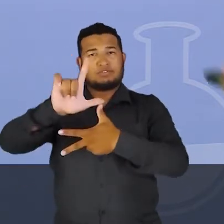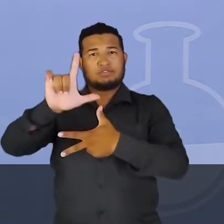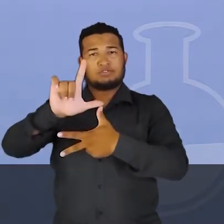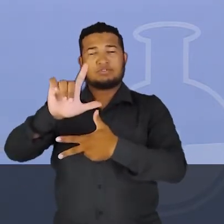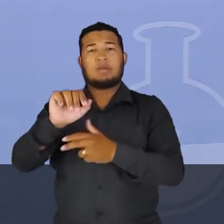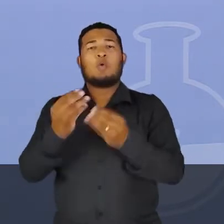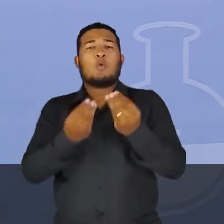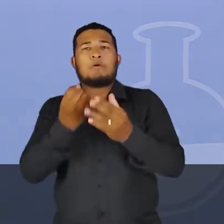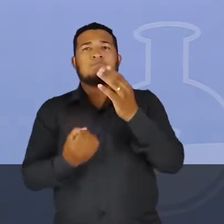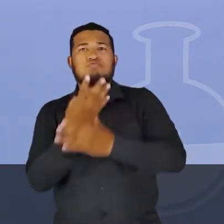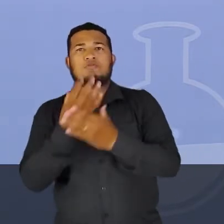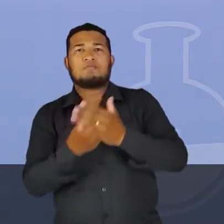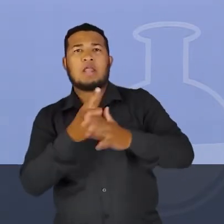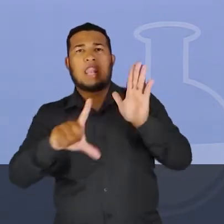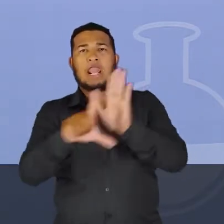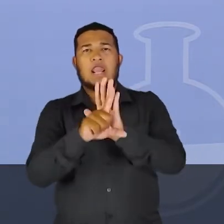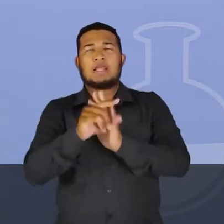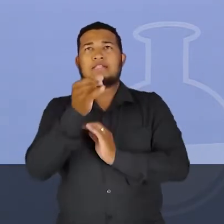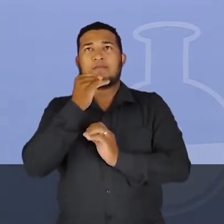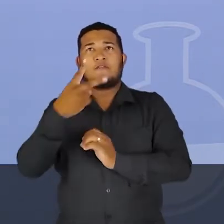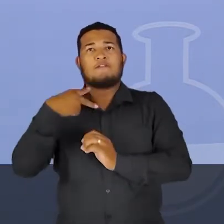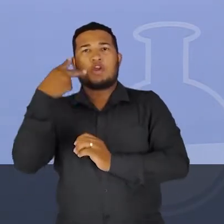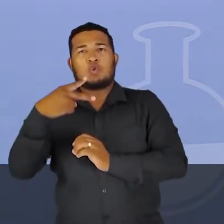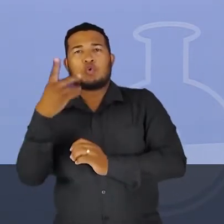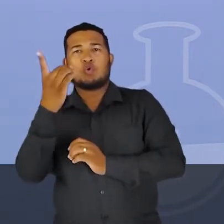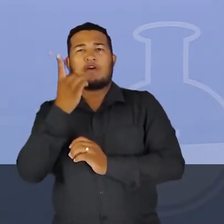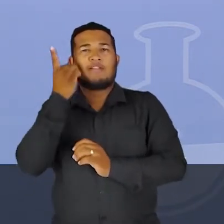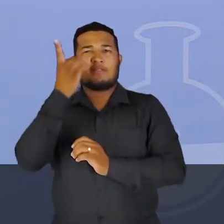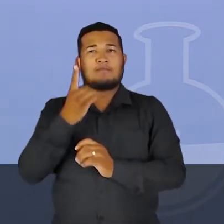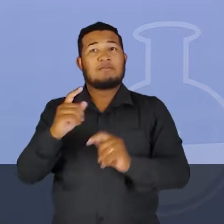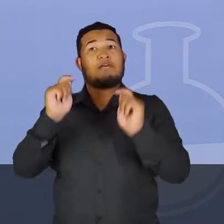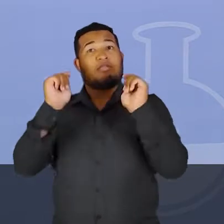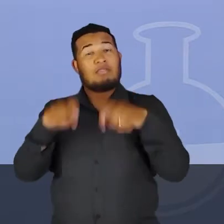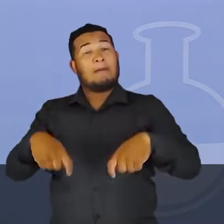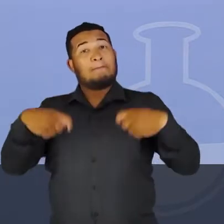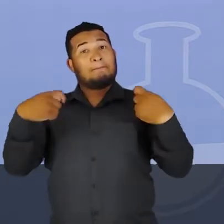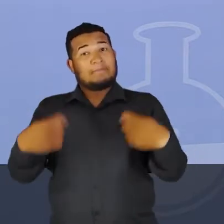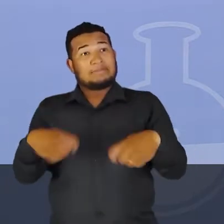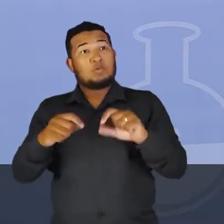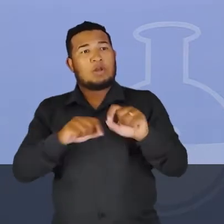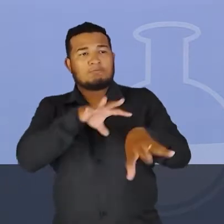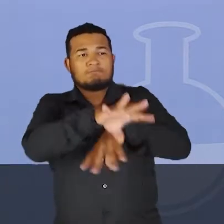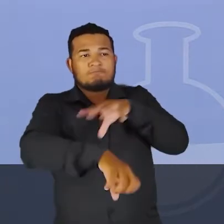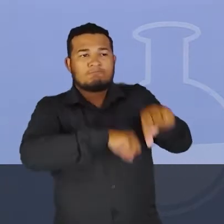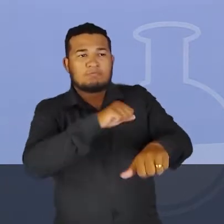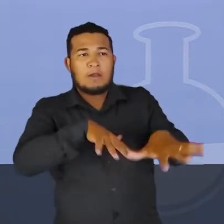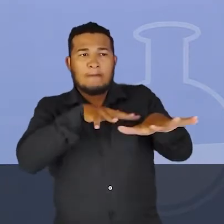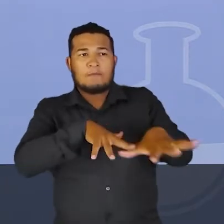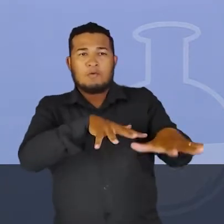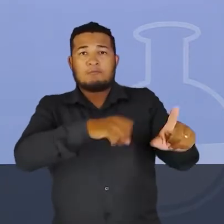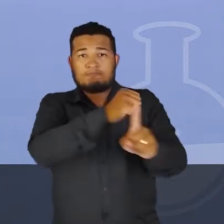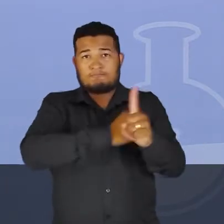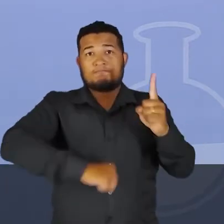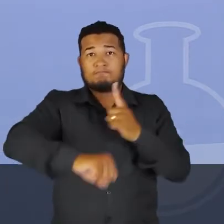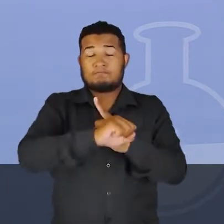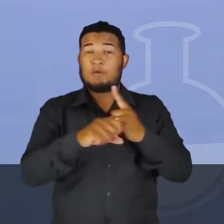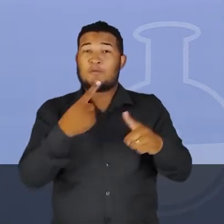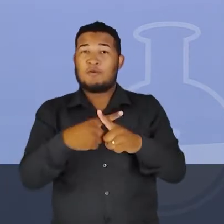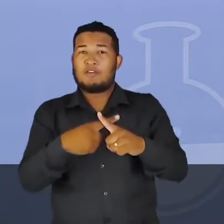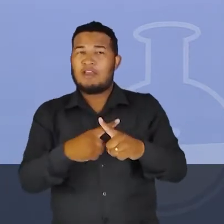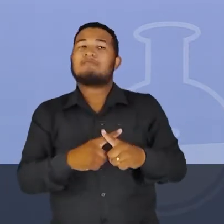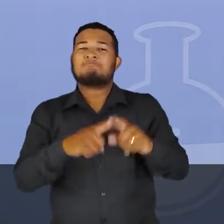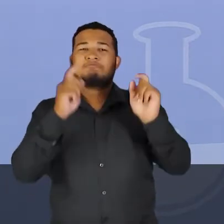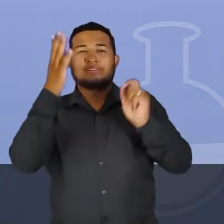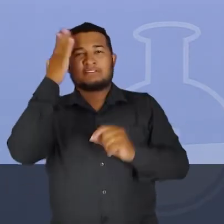em leis, né, os vereadores, os deputados, eles devem ir atrás dos movimentos sociais, porque aí sim eles vão saber